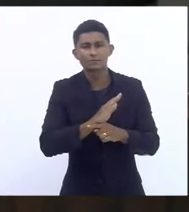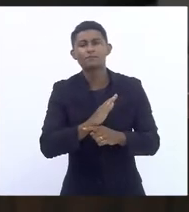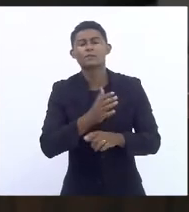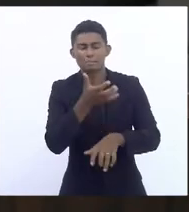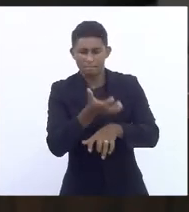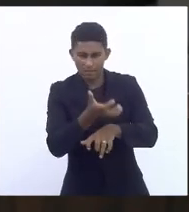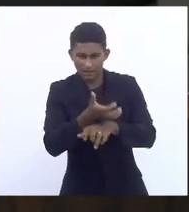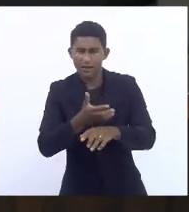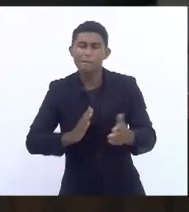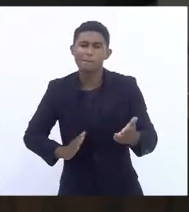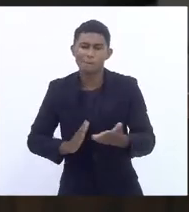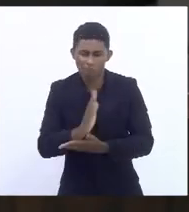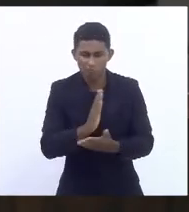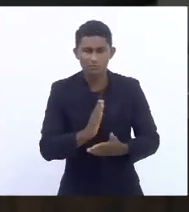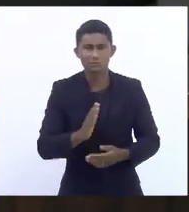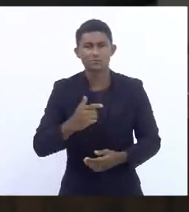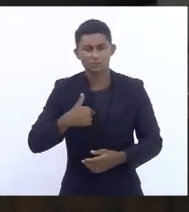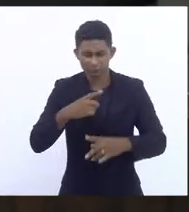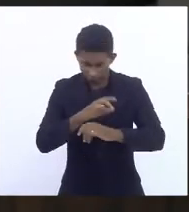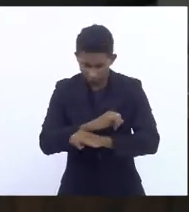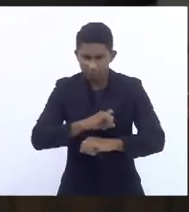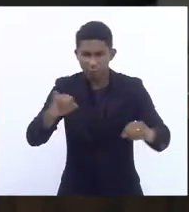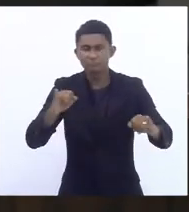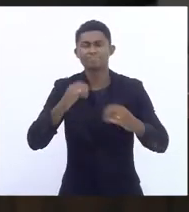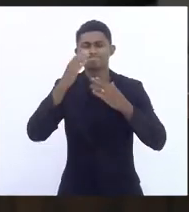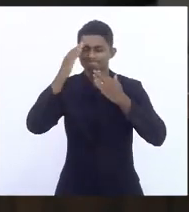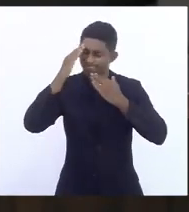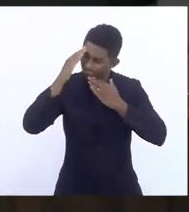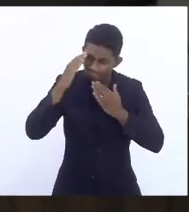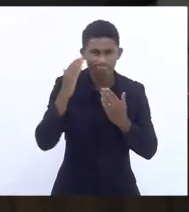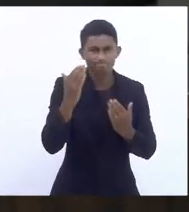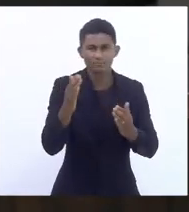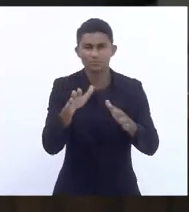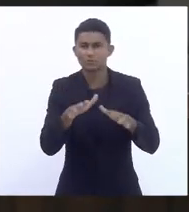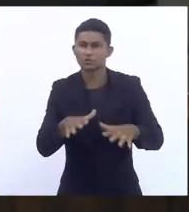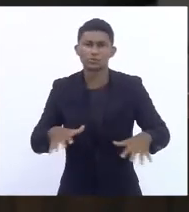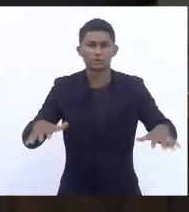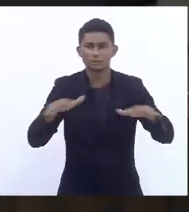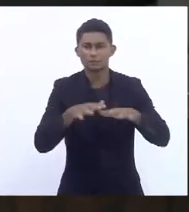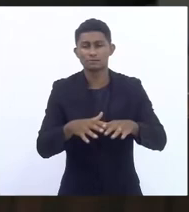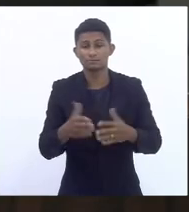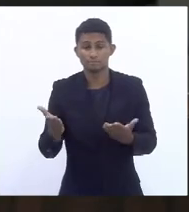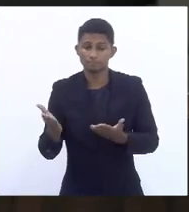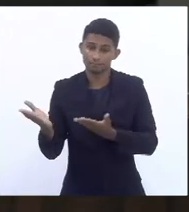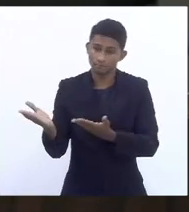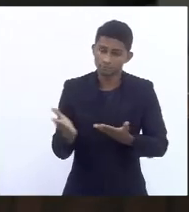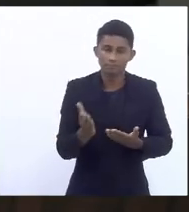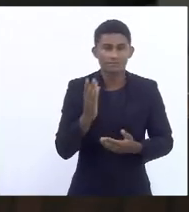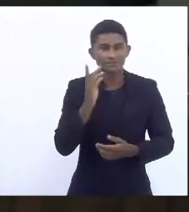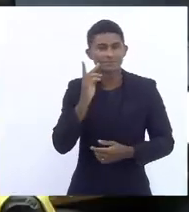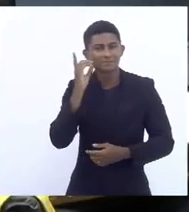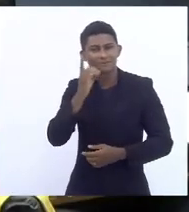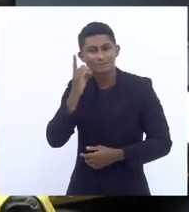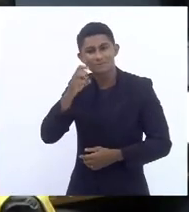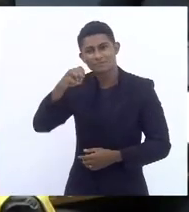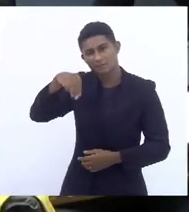quero deixar esse registro e esse agradecimento especial a todos. Com a palavra, a deputada Marta Rocha.